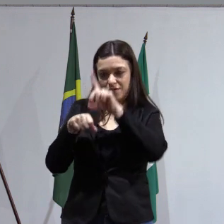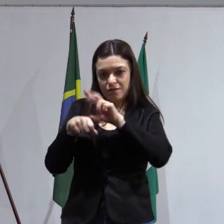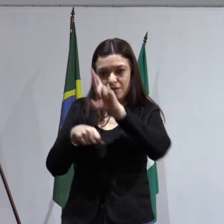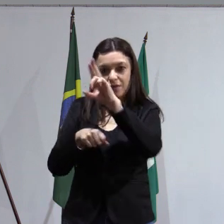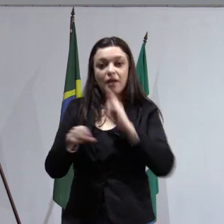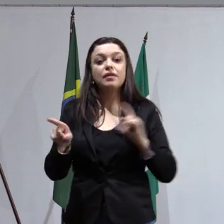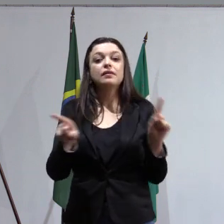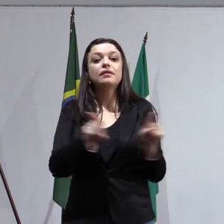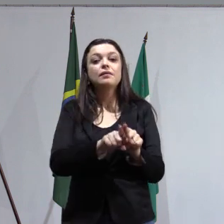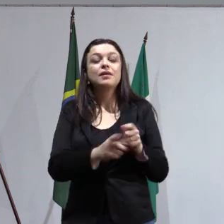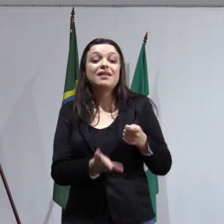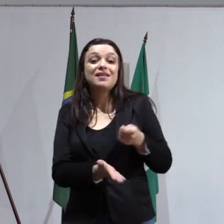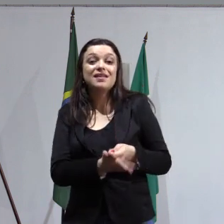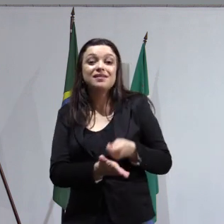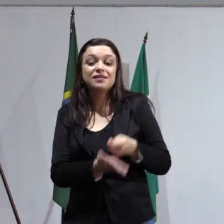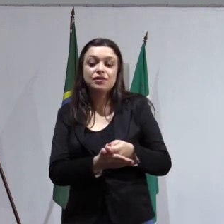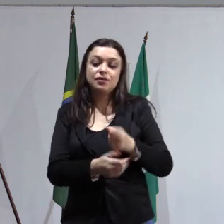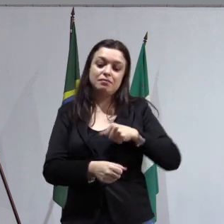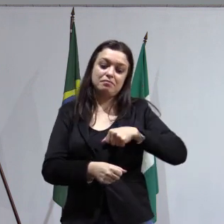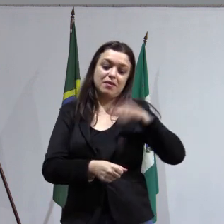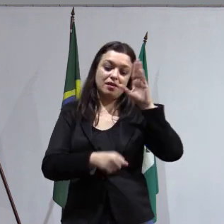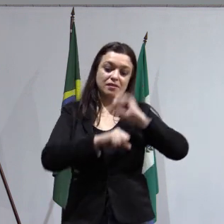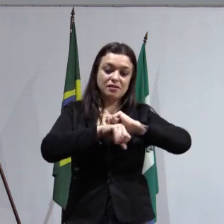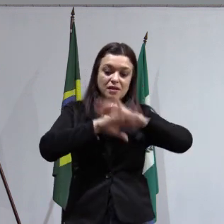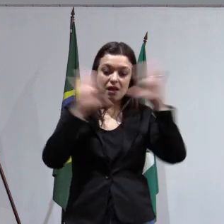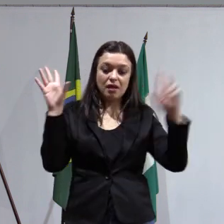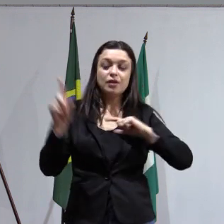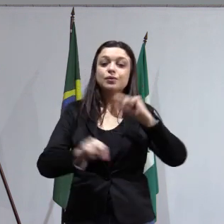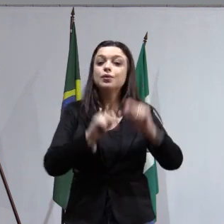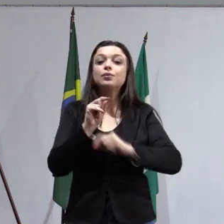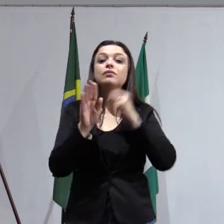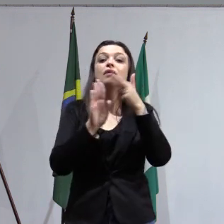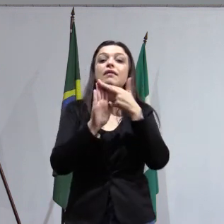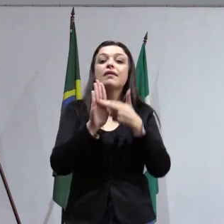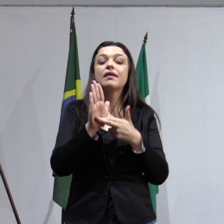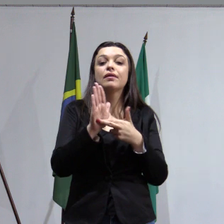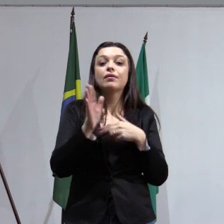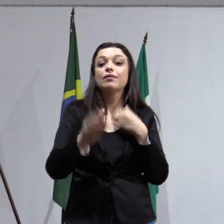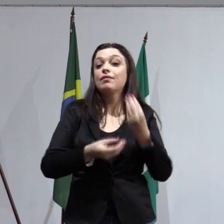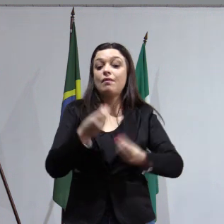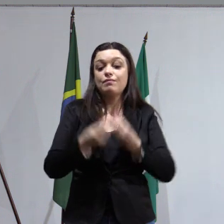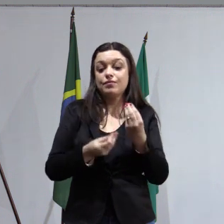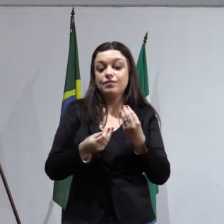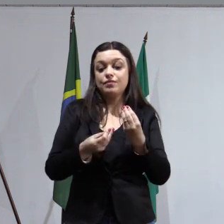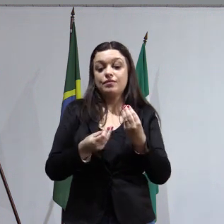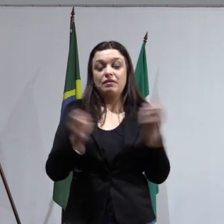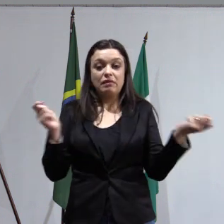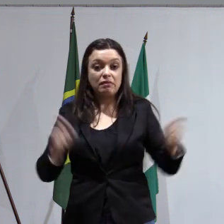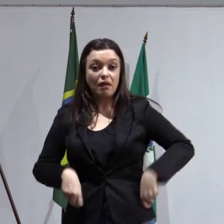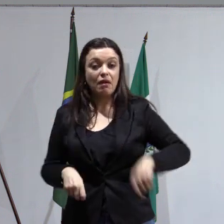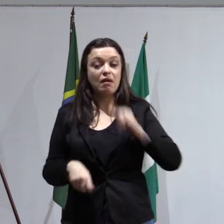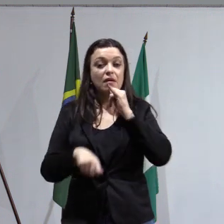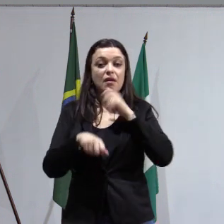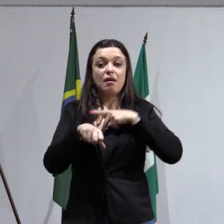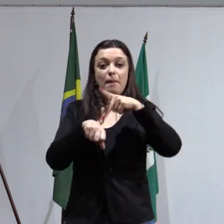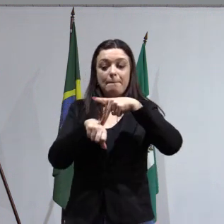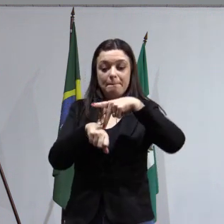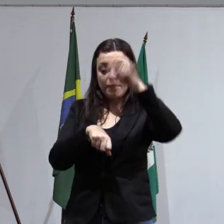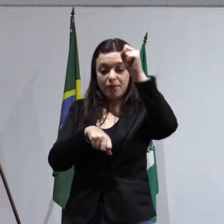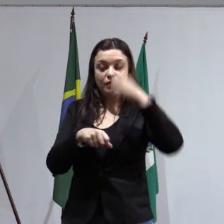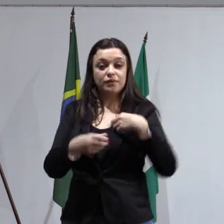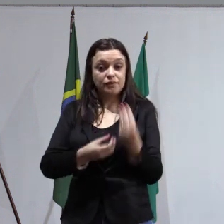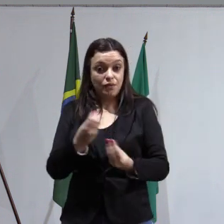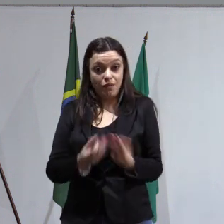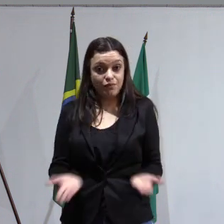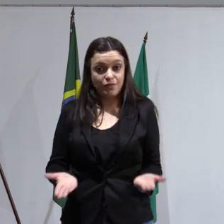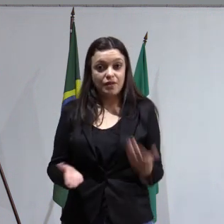mais transparência com relação a quais que vão ser os critérios de avaliação de desempenho das universidades e da pós, e como esse ranqueamento